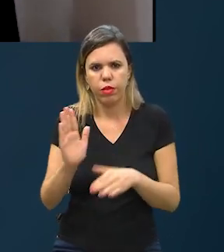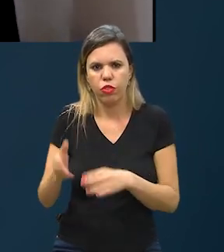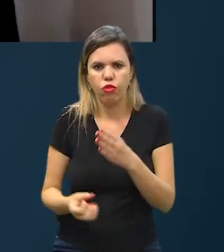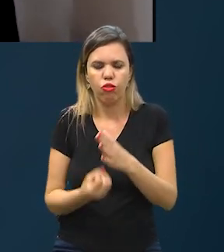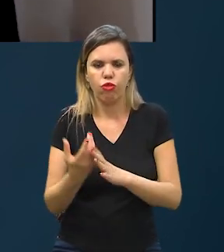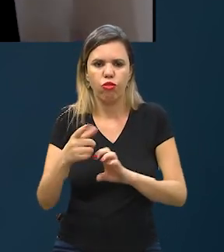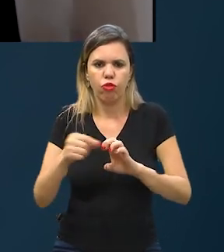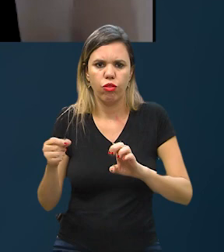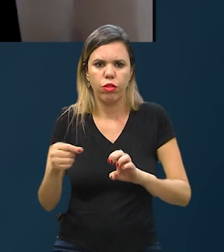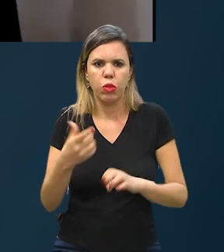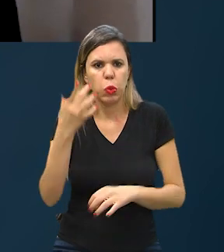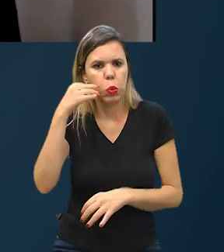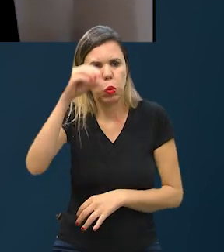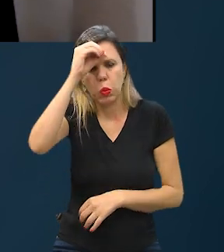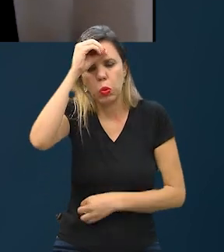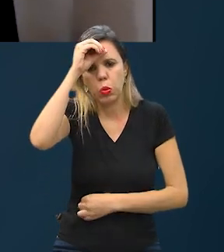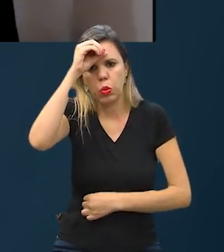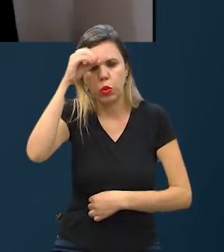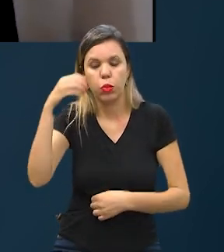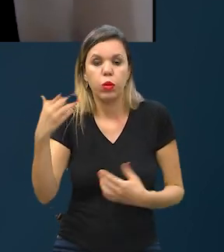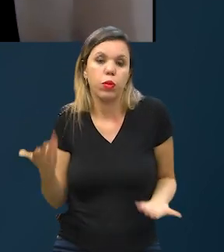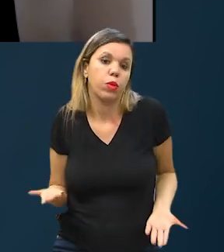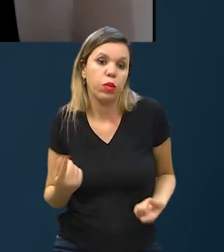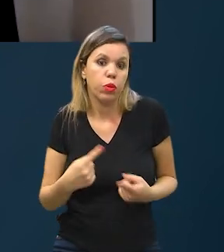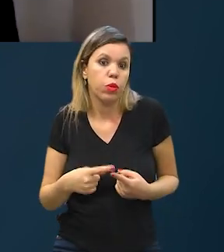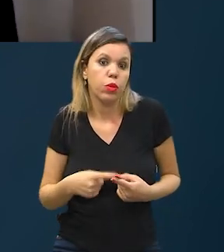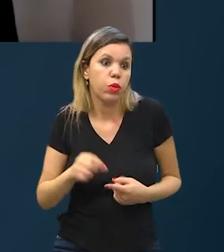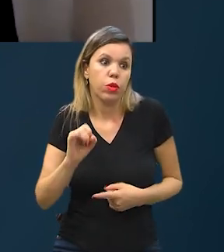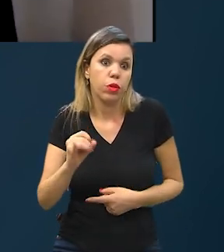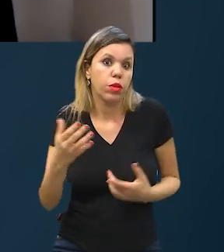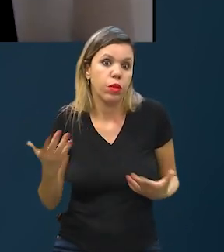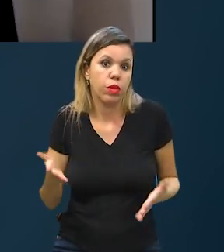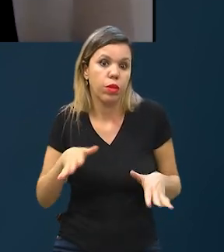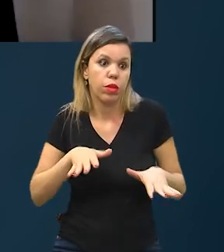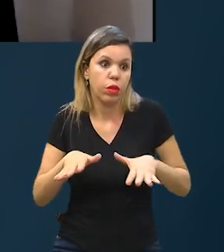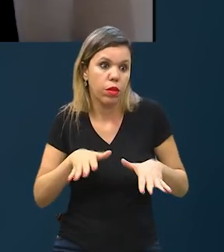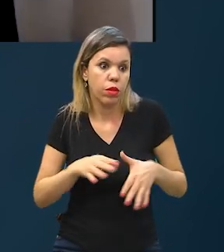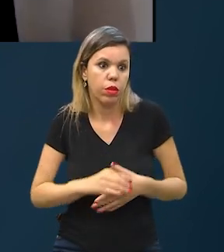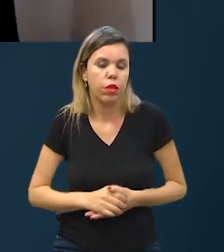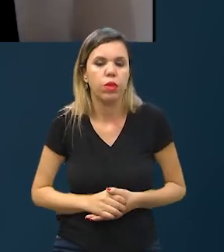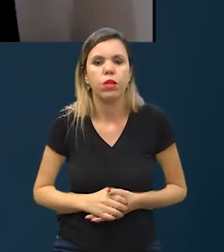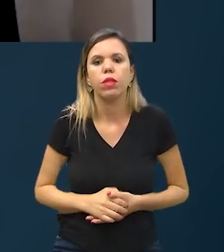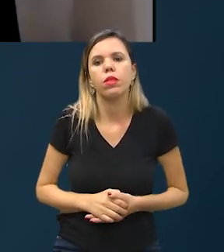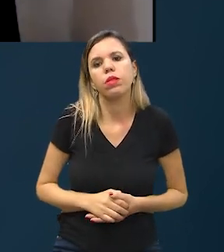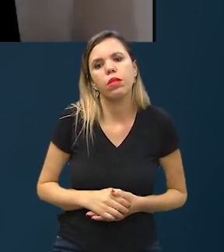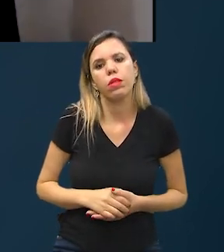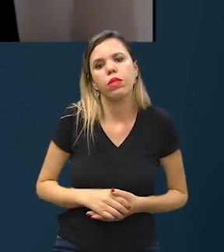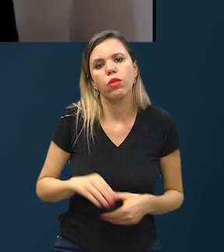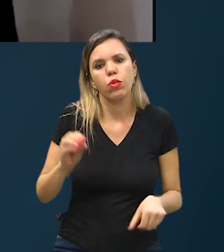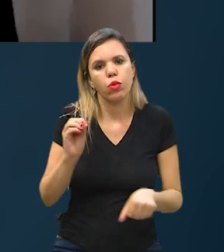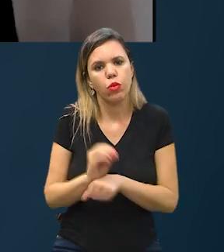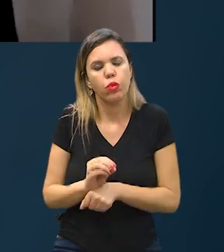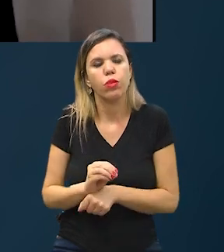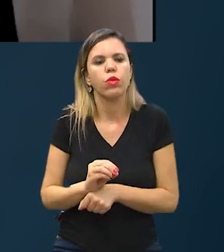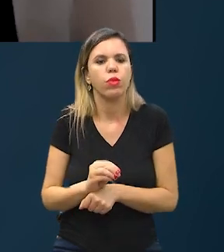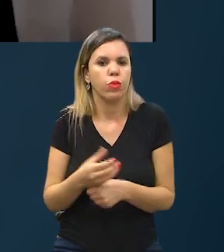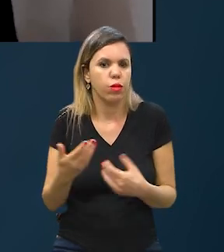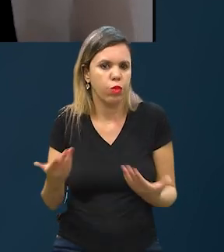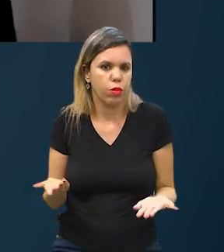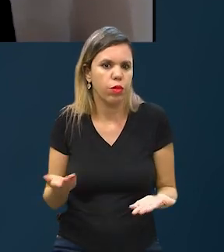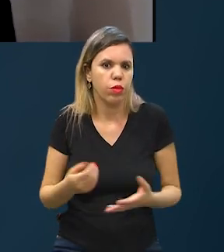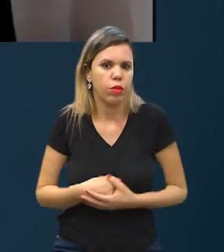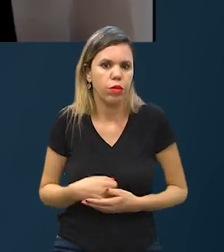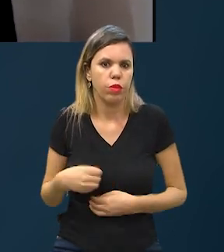já empreende e não sabe, né? Porque se movimentar, se sustentar, se